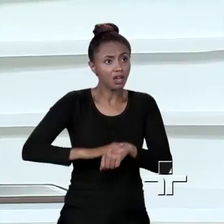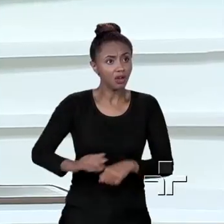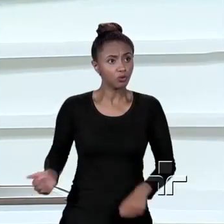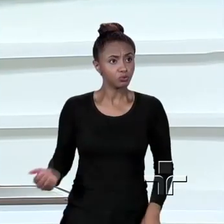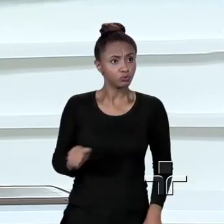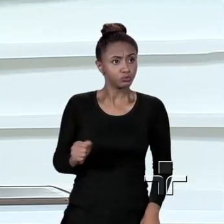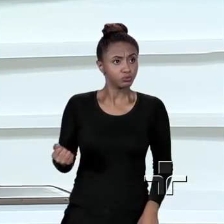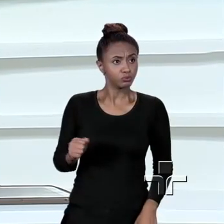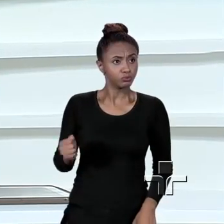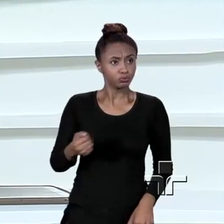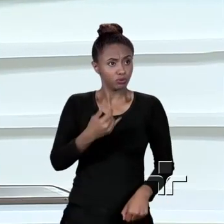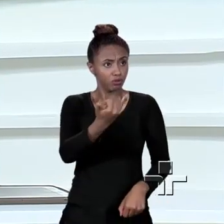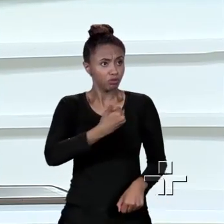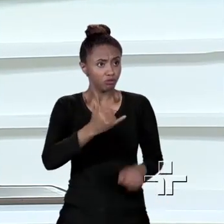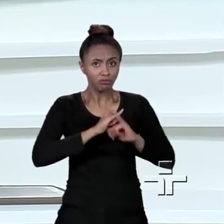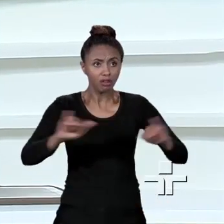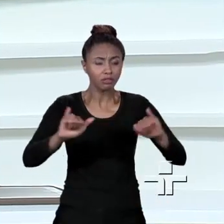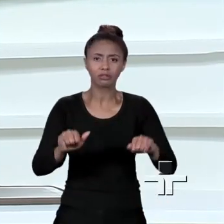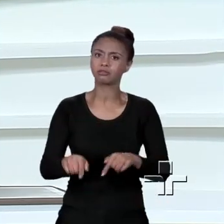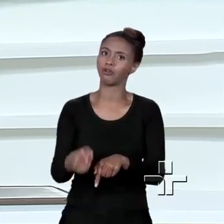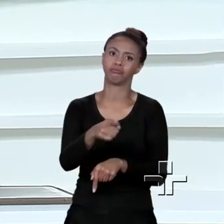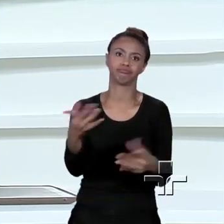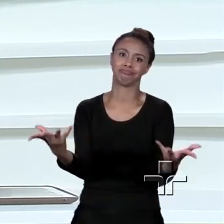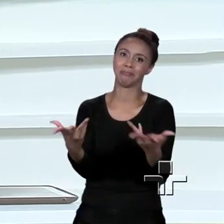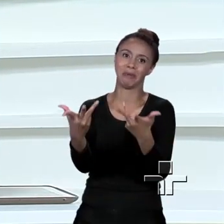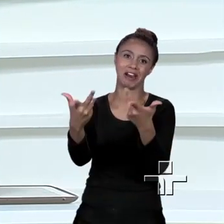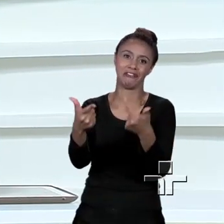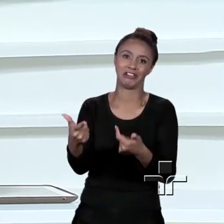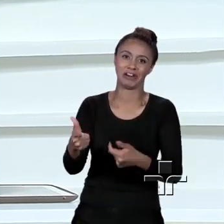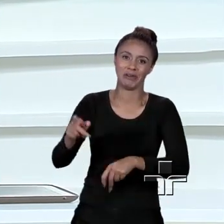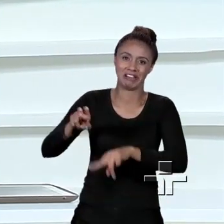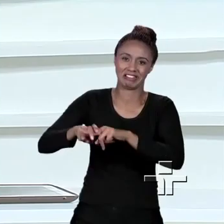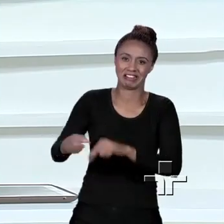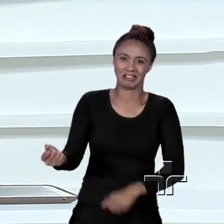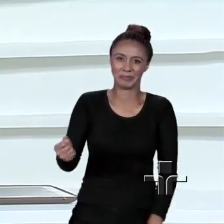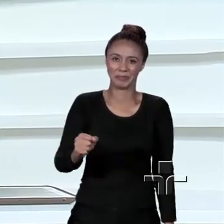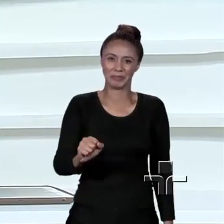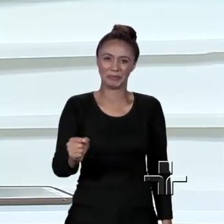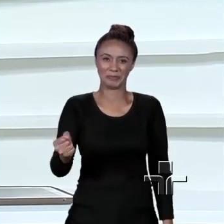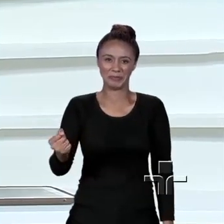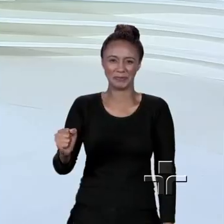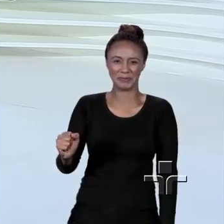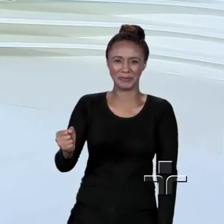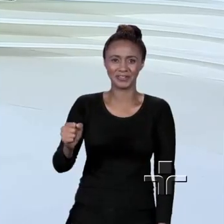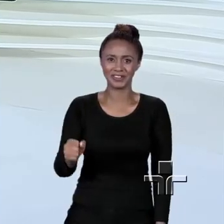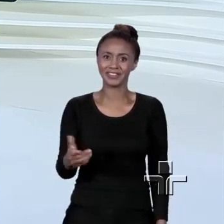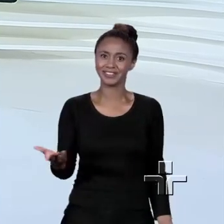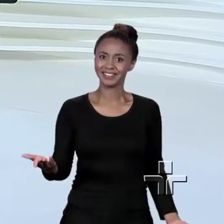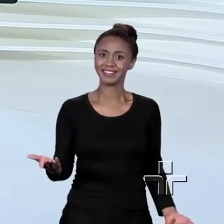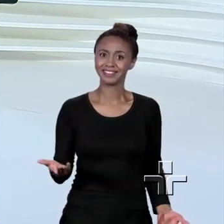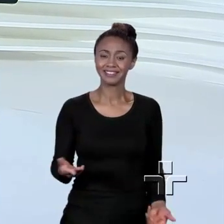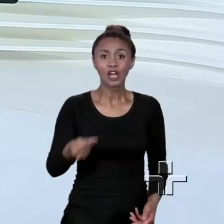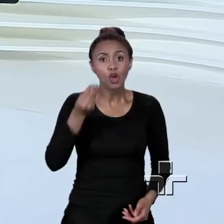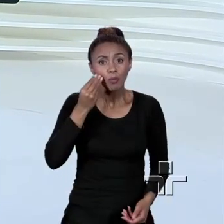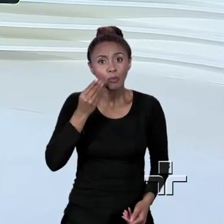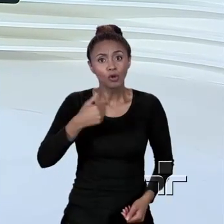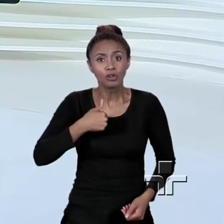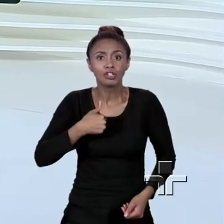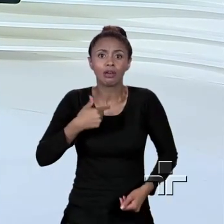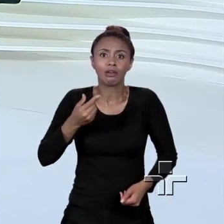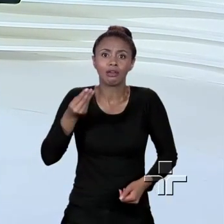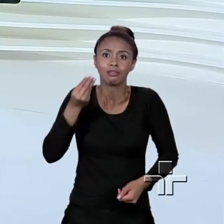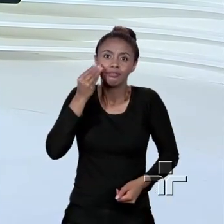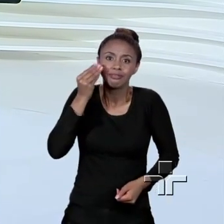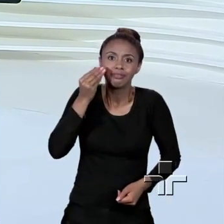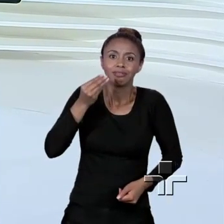está pilotando maravilhosamente, não tem... Porque um dia surgiu a possibilidade de vir aqui, mas